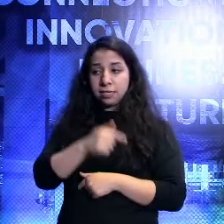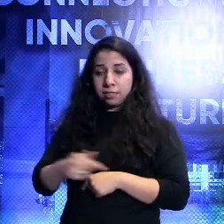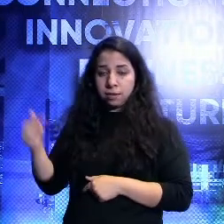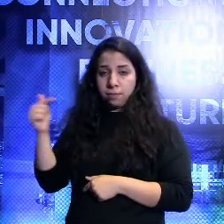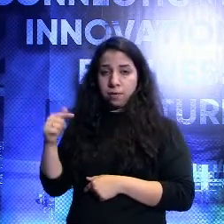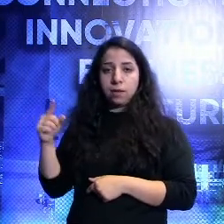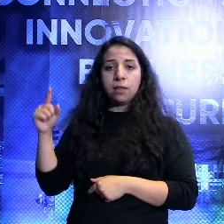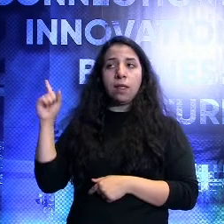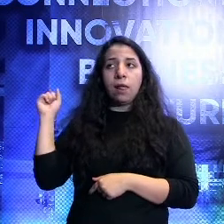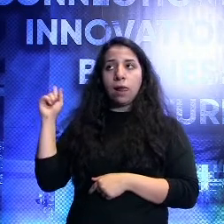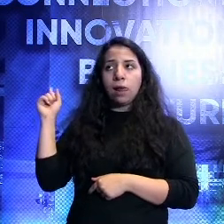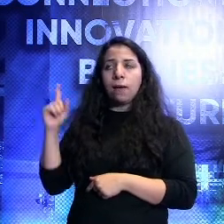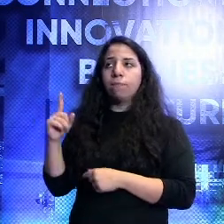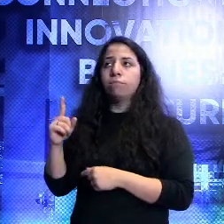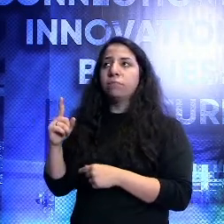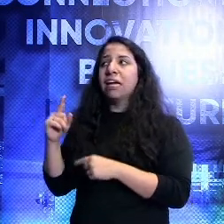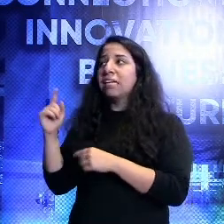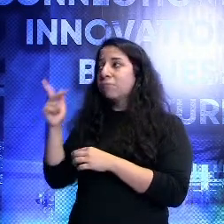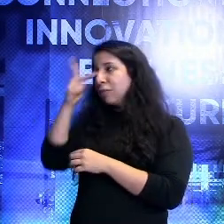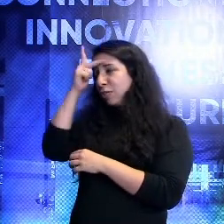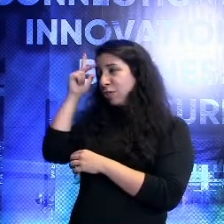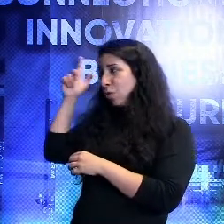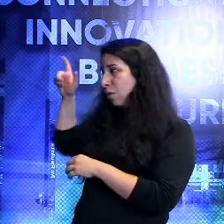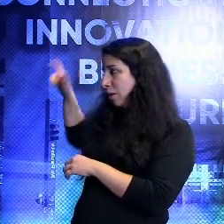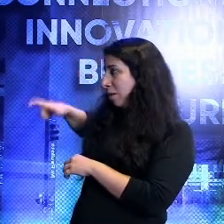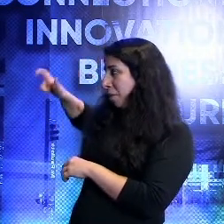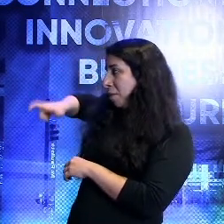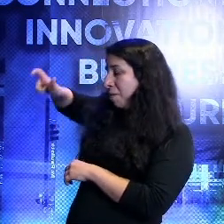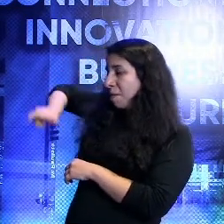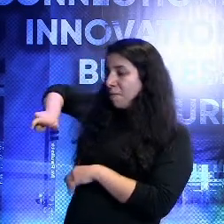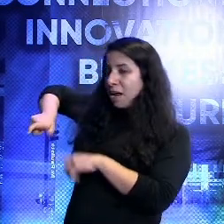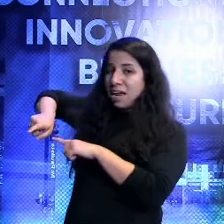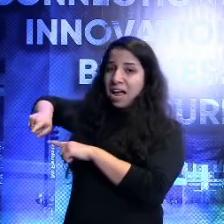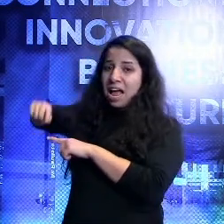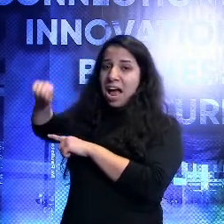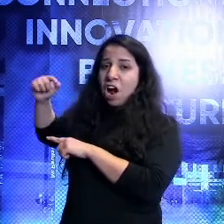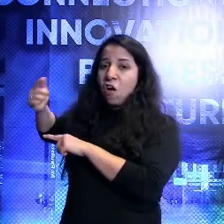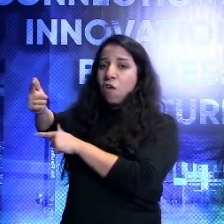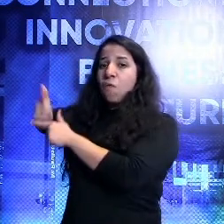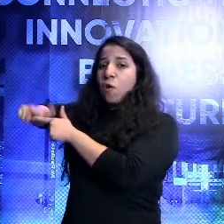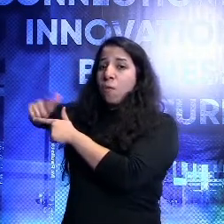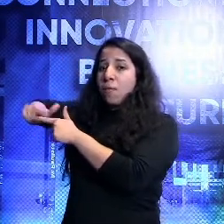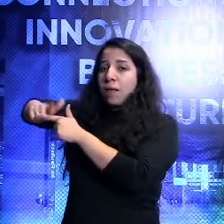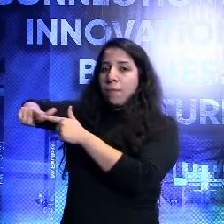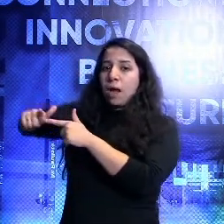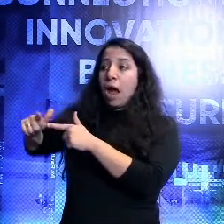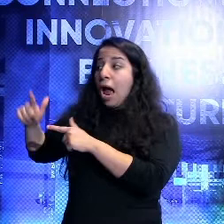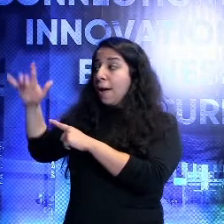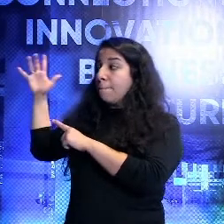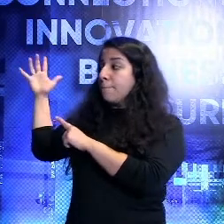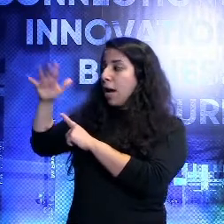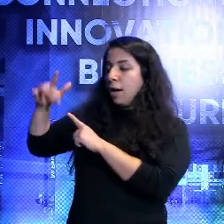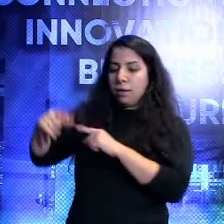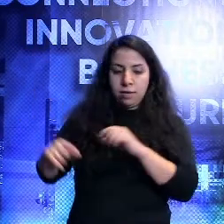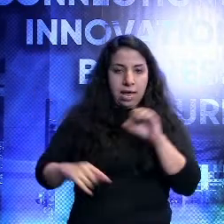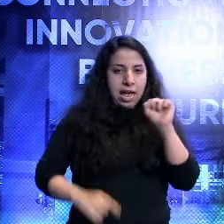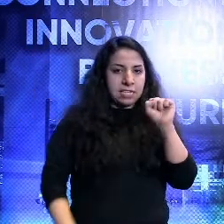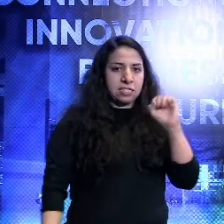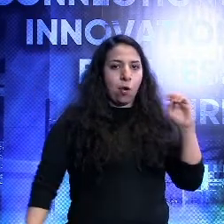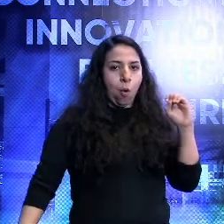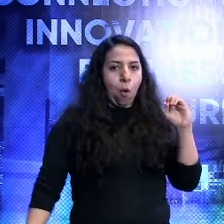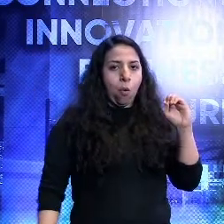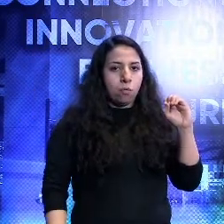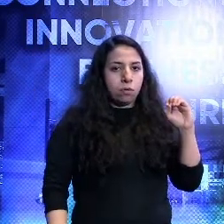onde as dores das personas alimentaram diretamente as decisões de SEO. E a gente conseguiu, através das dores das